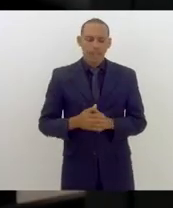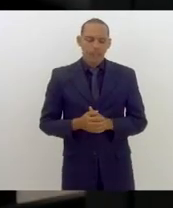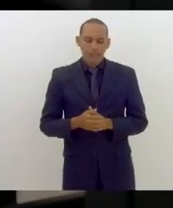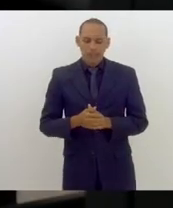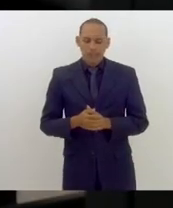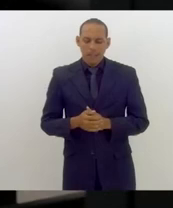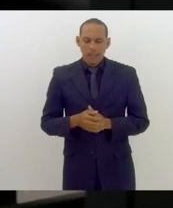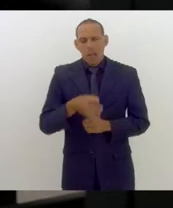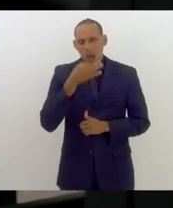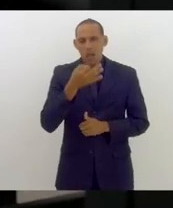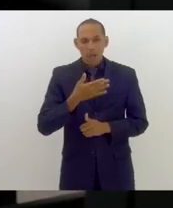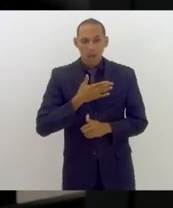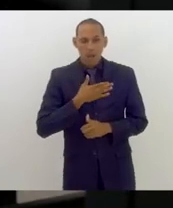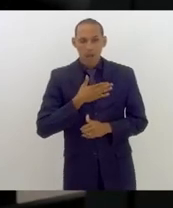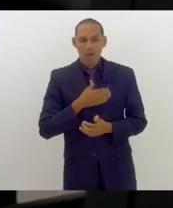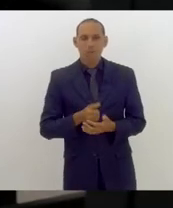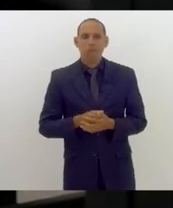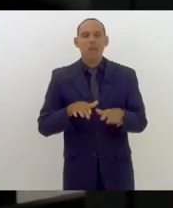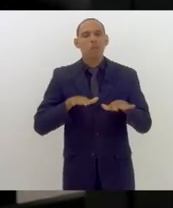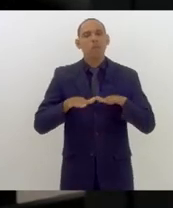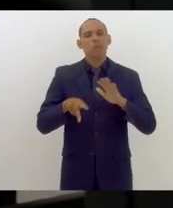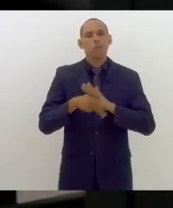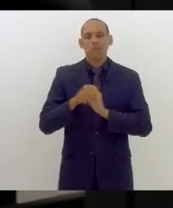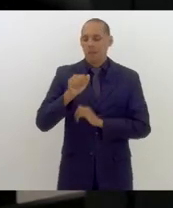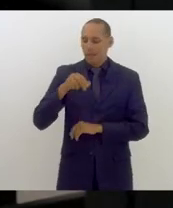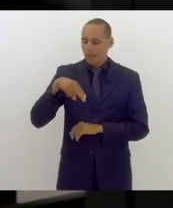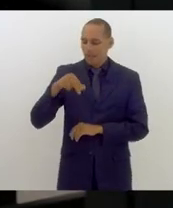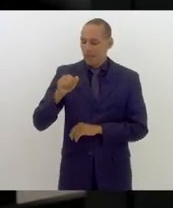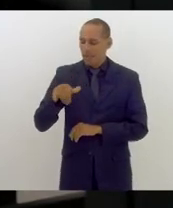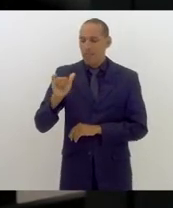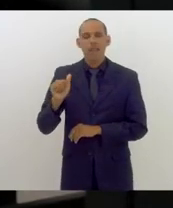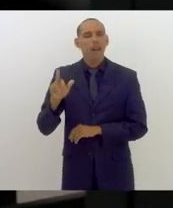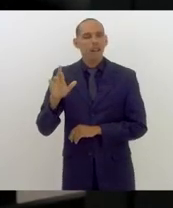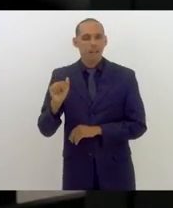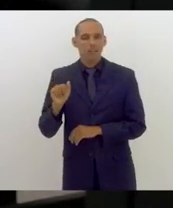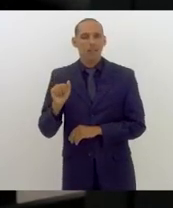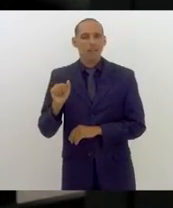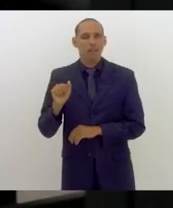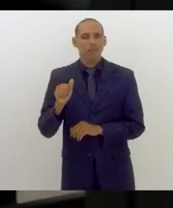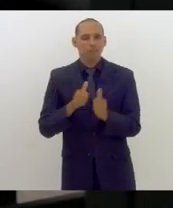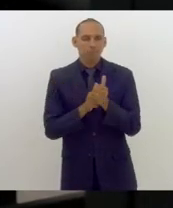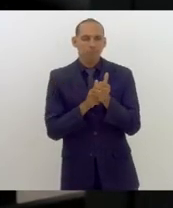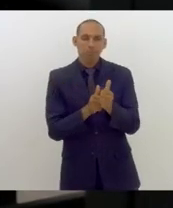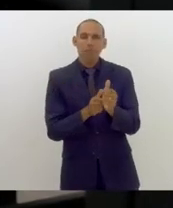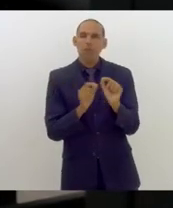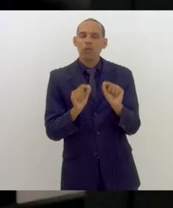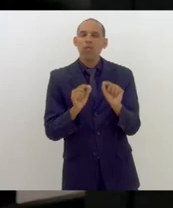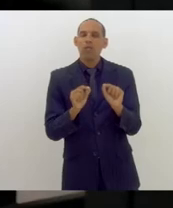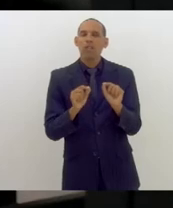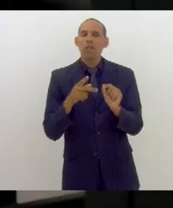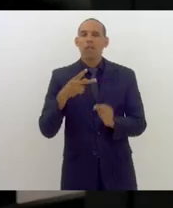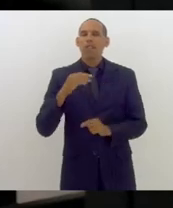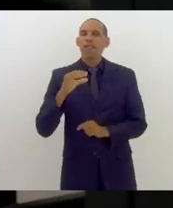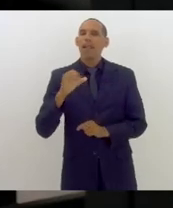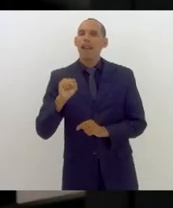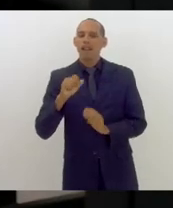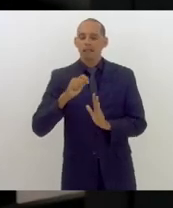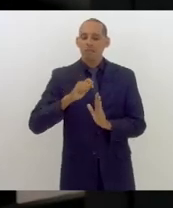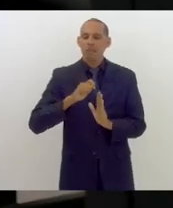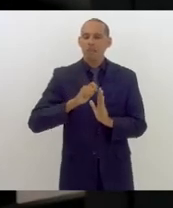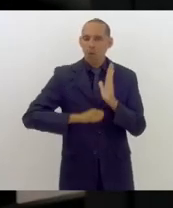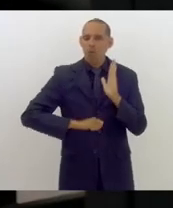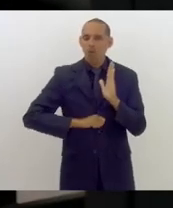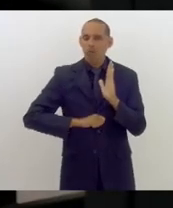o movimento que nós acompanha muito e talvez é a contratação do PCs foi o primeiro